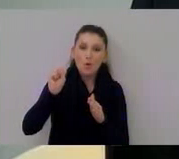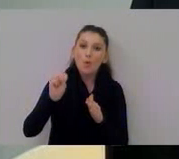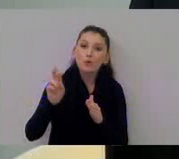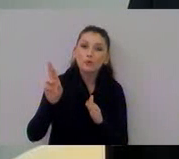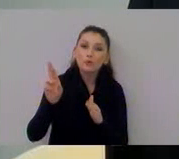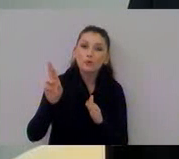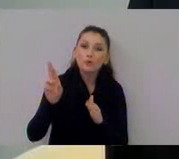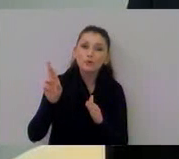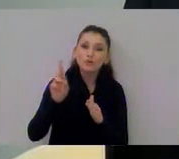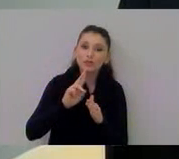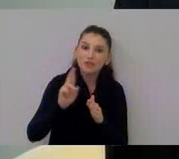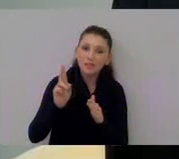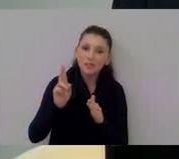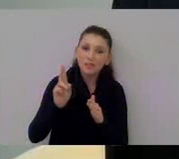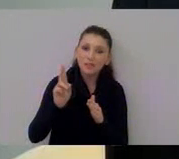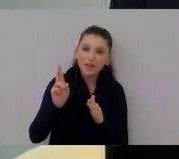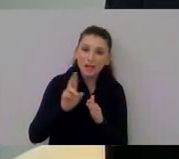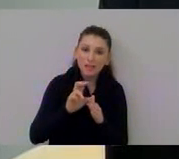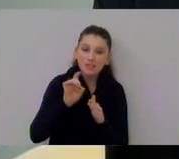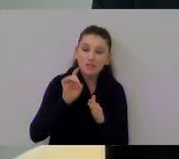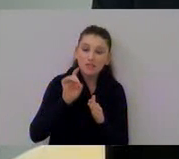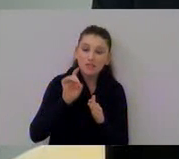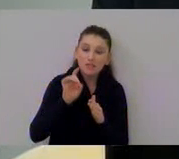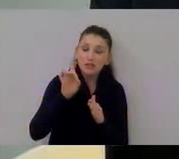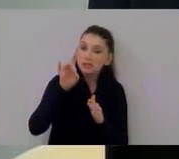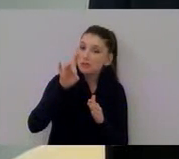195 mil reais.